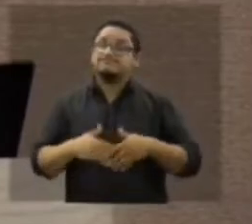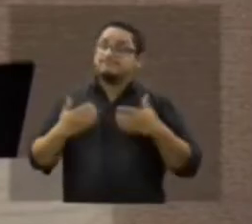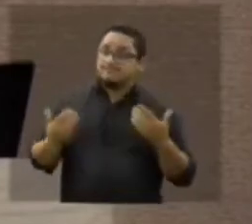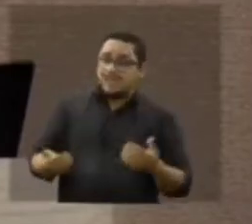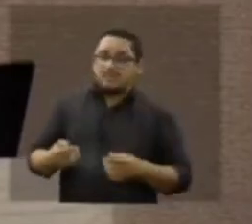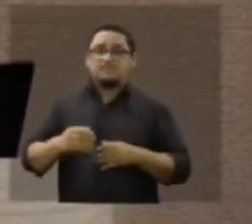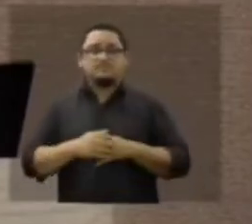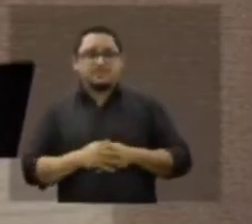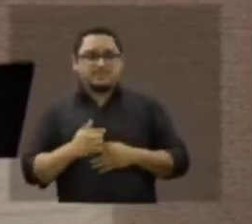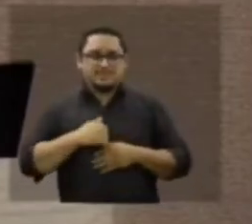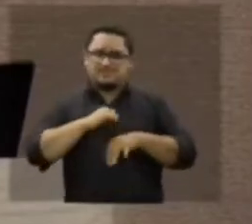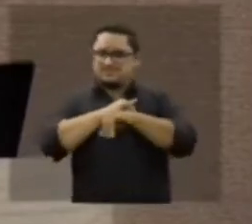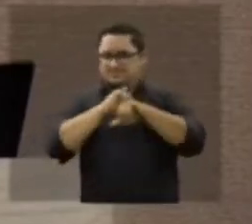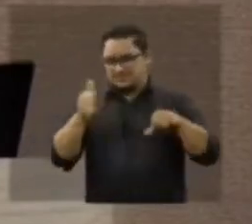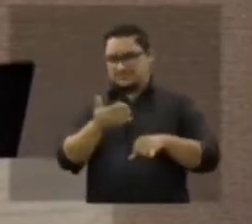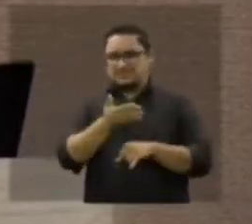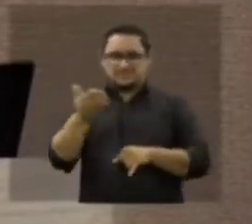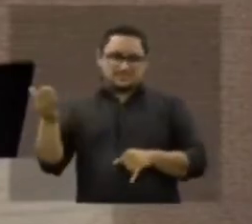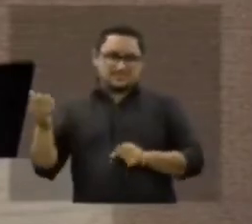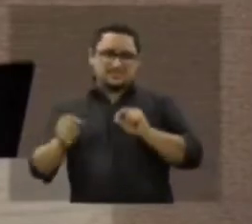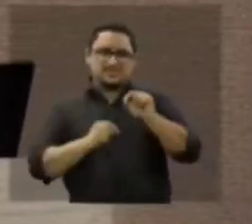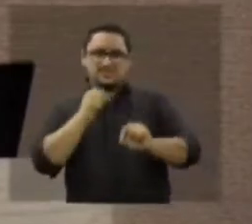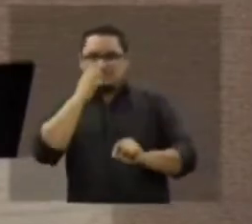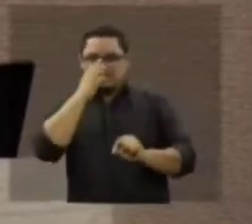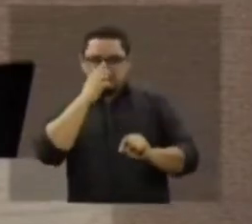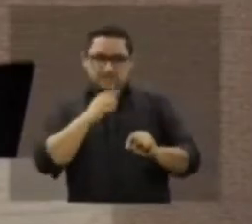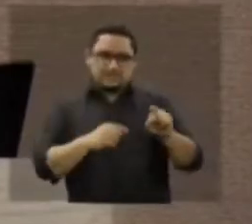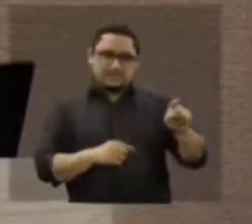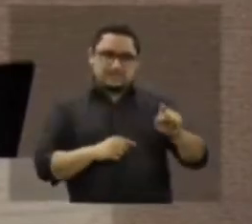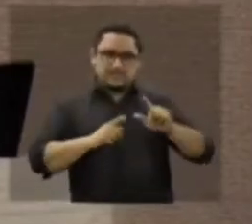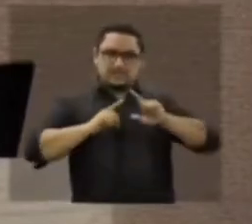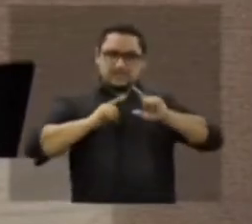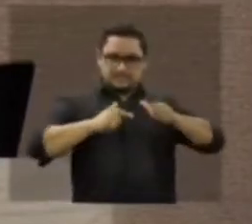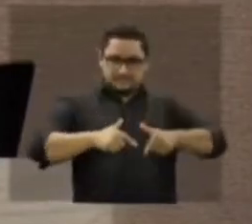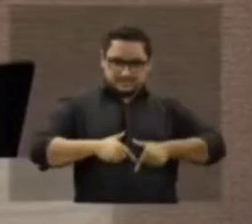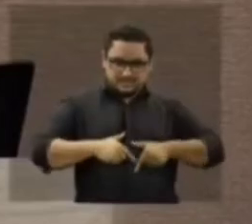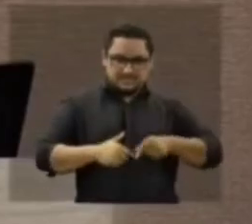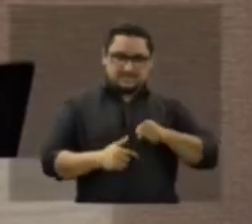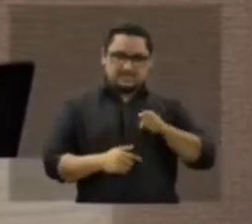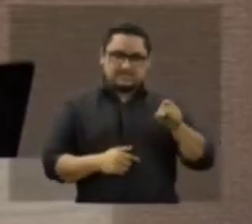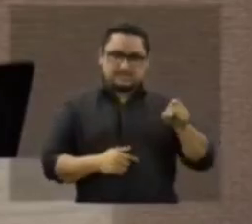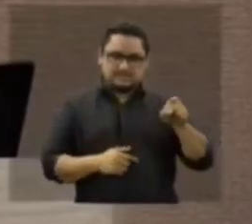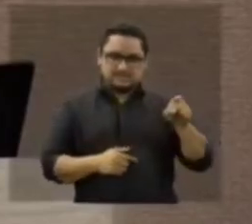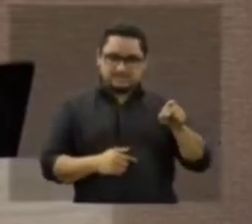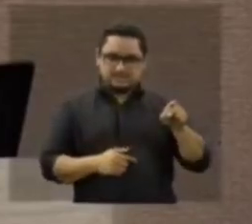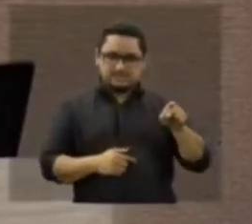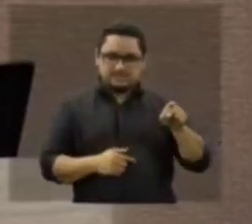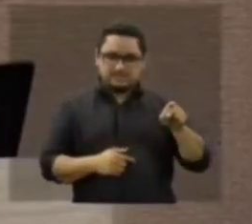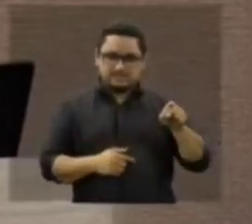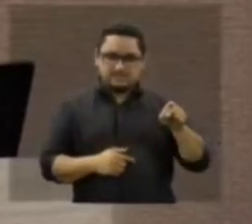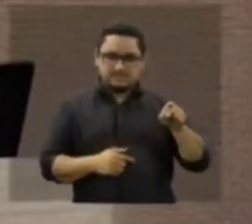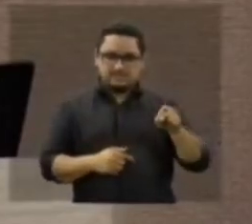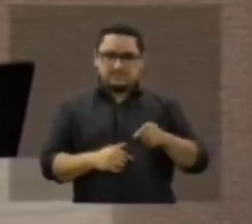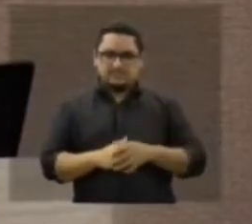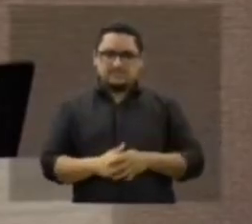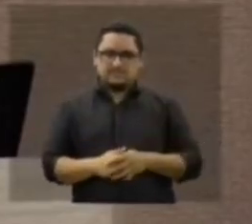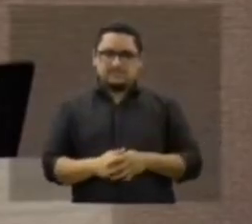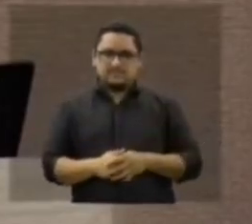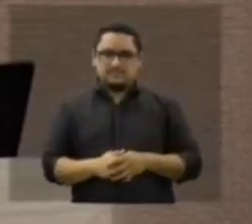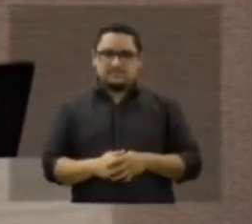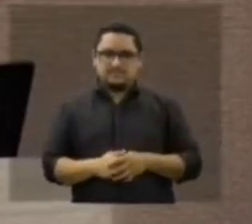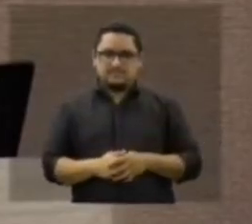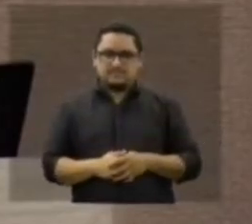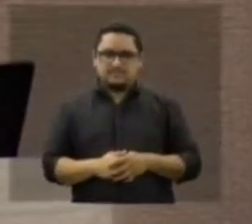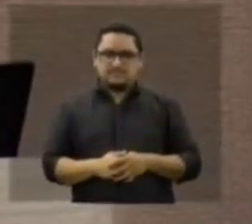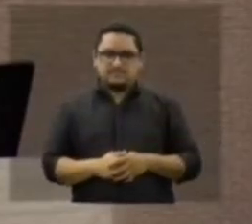Israel meu querido Vereador Kennedy Marx Israel anar no o ravim otá yeral ani